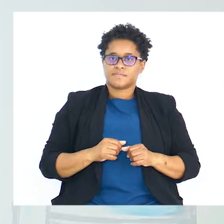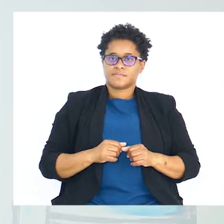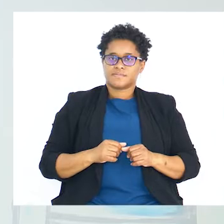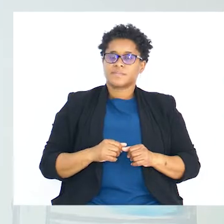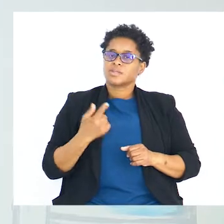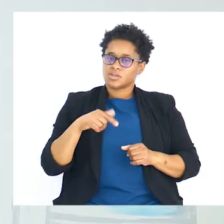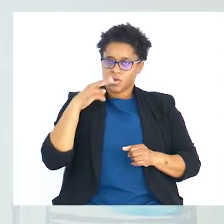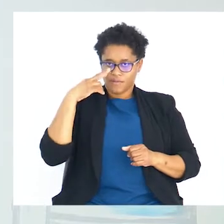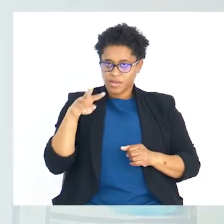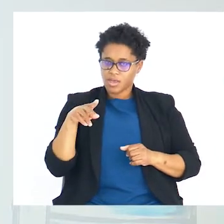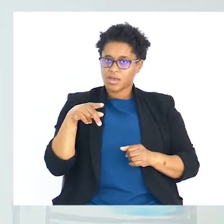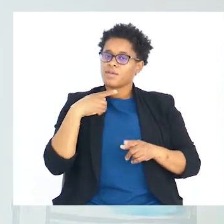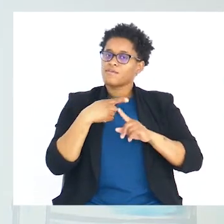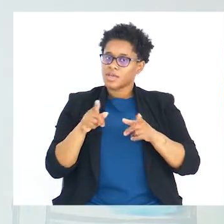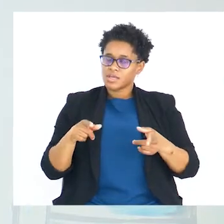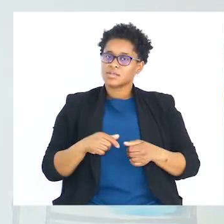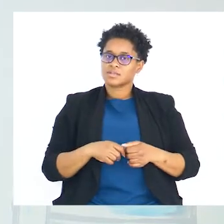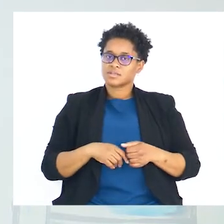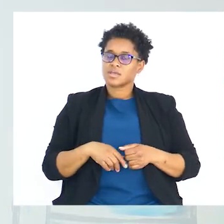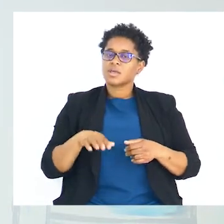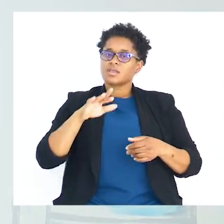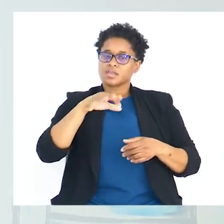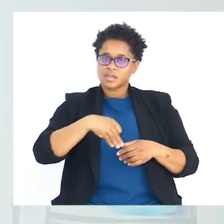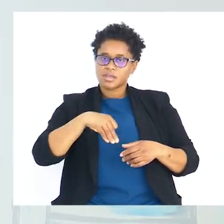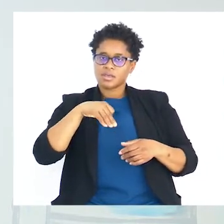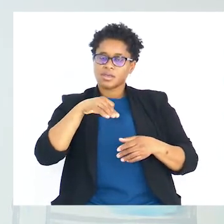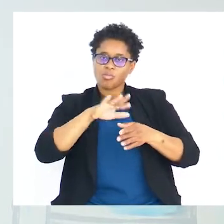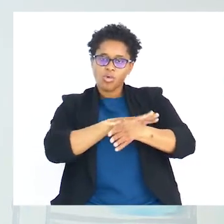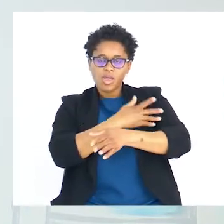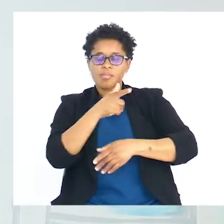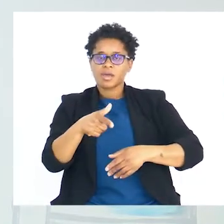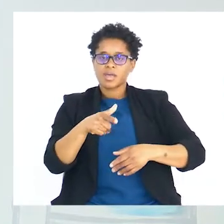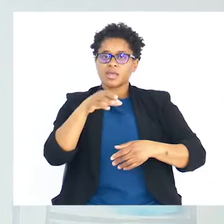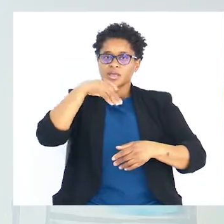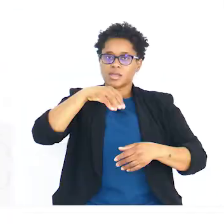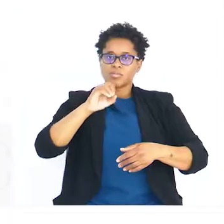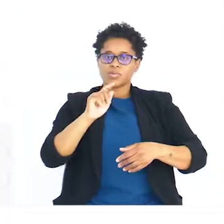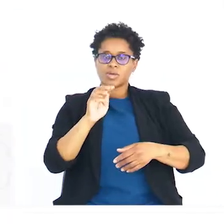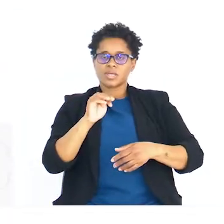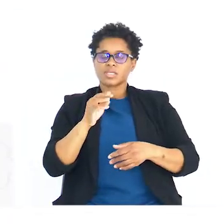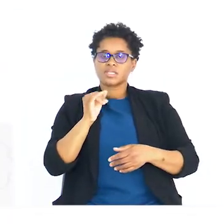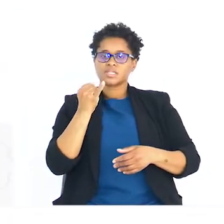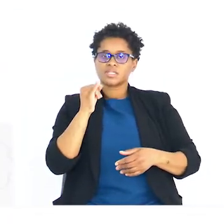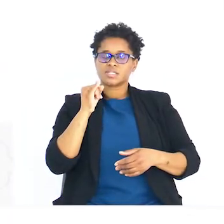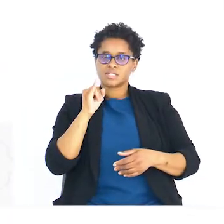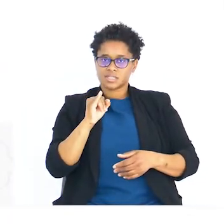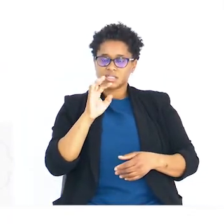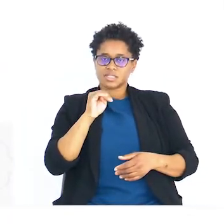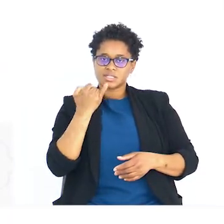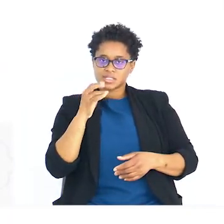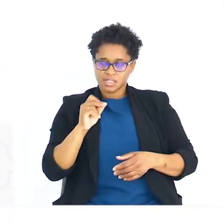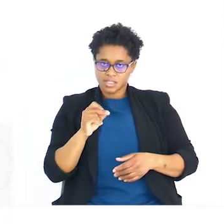Estão a ver a diferença entre poema e poesia? Muito bem.